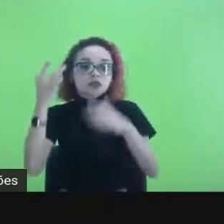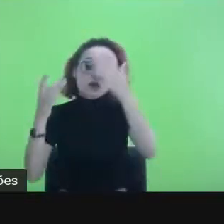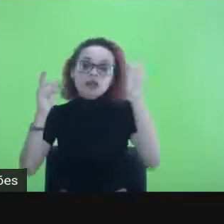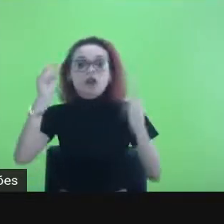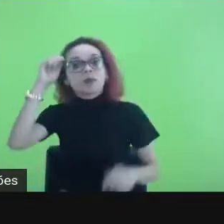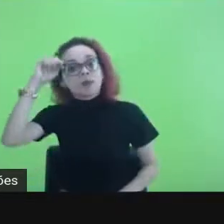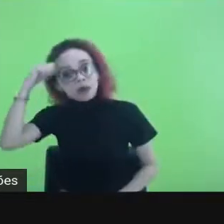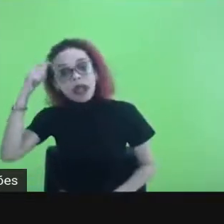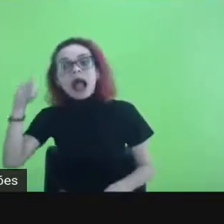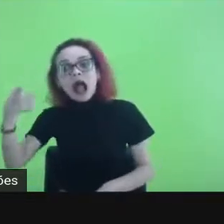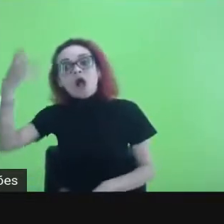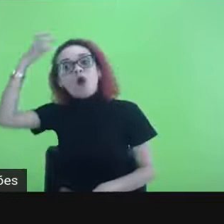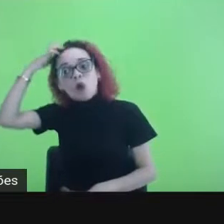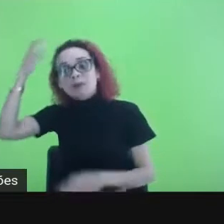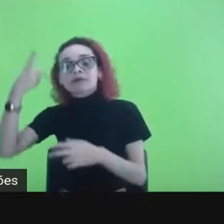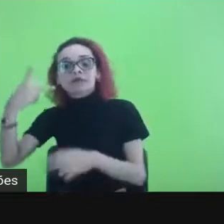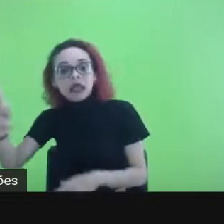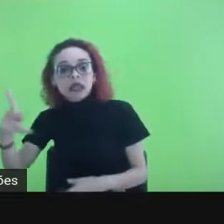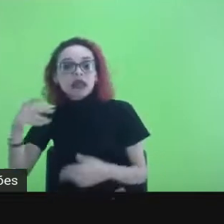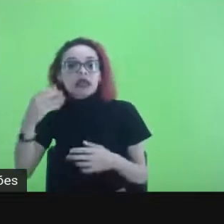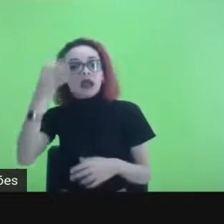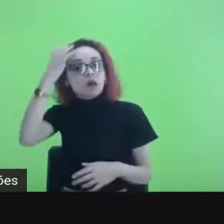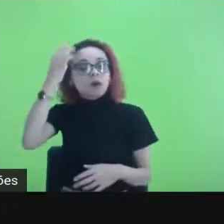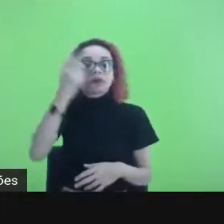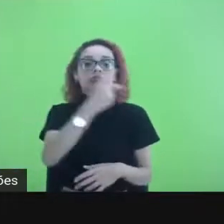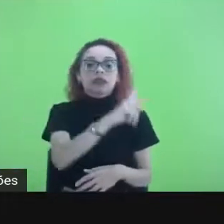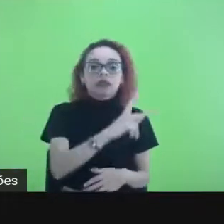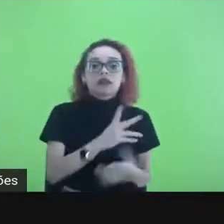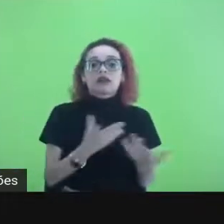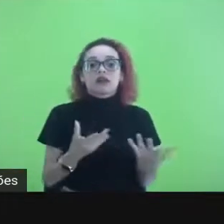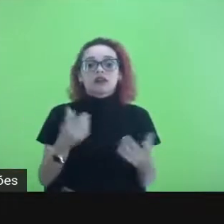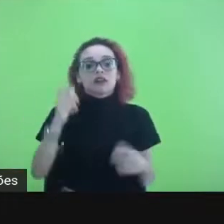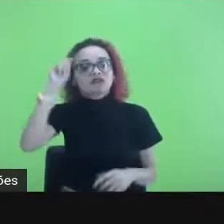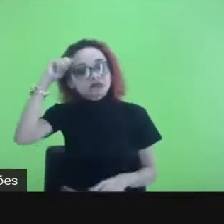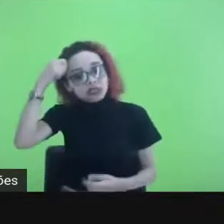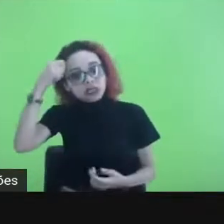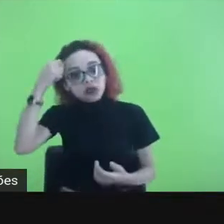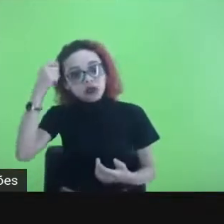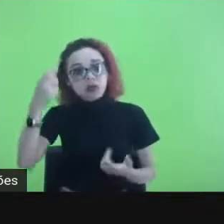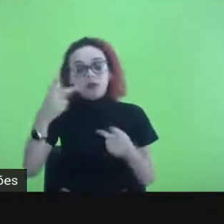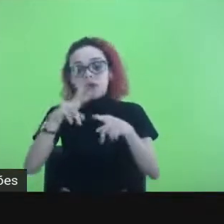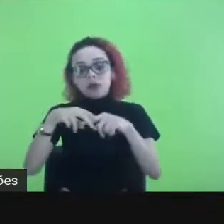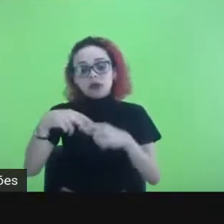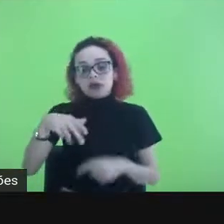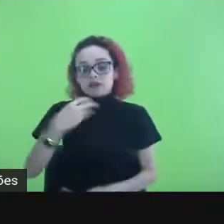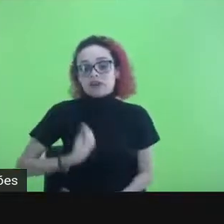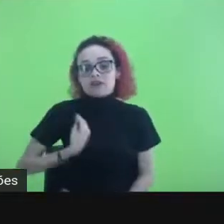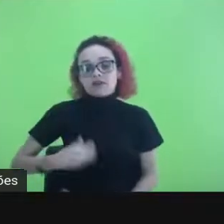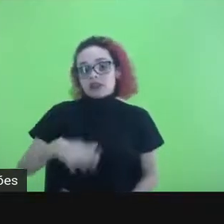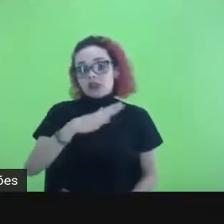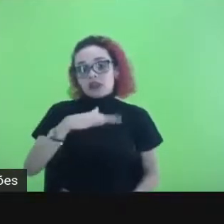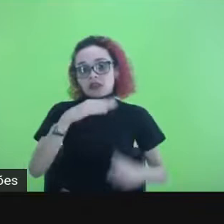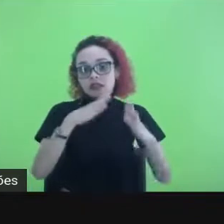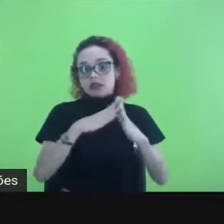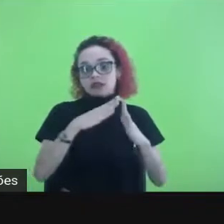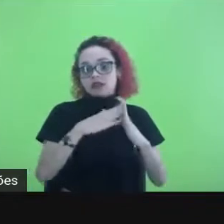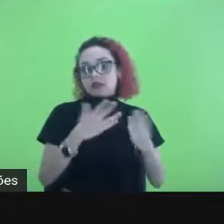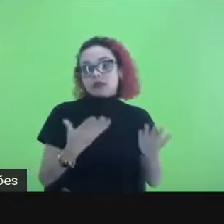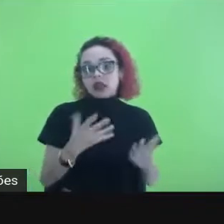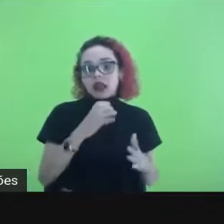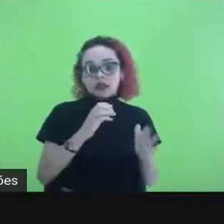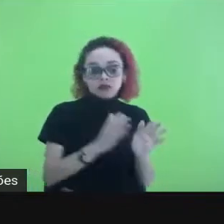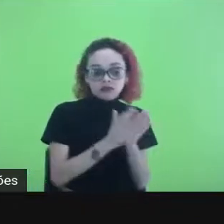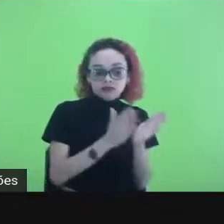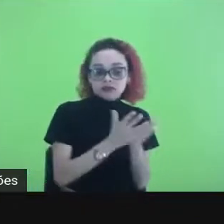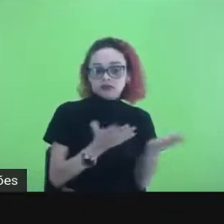pessoas pobres, por estarem nesse espaço da cidade, né? E aí eu fui começando a perceber também essas